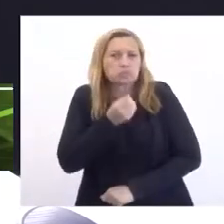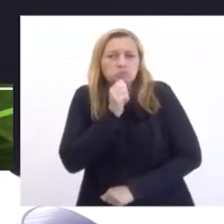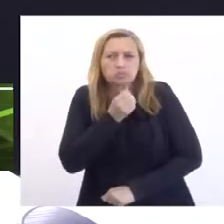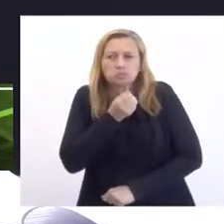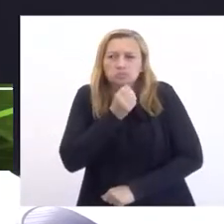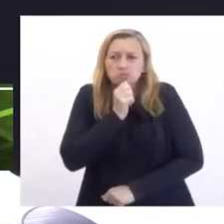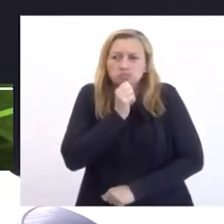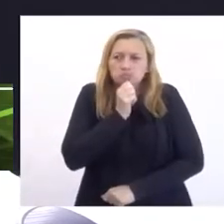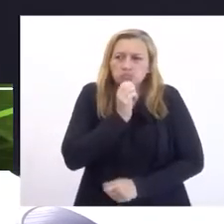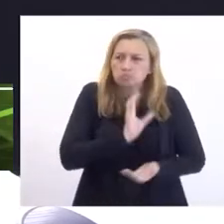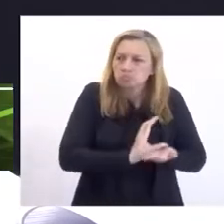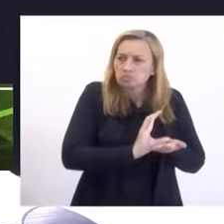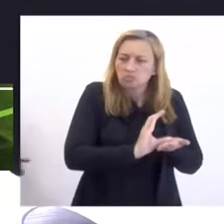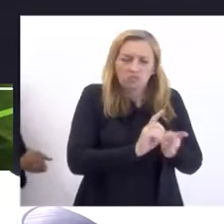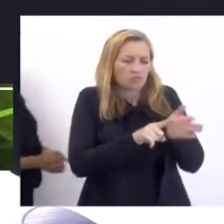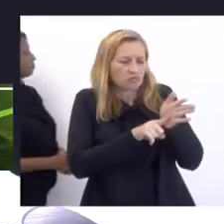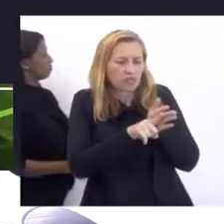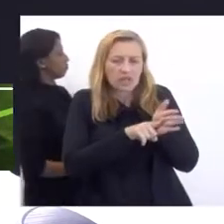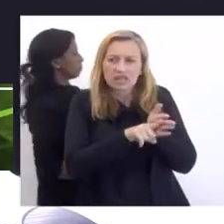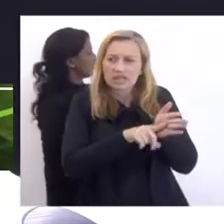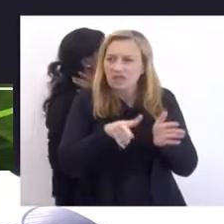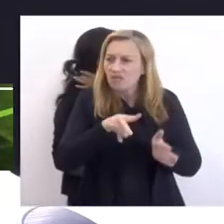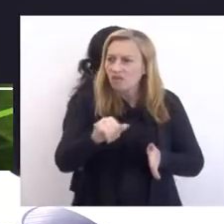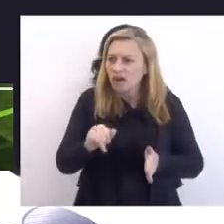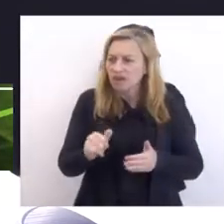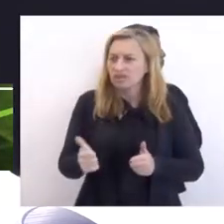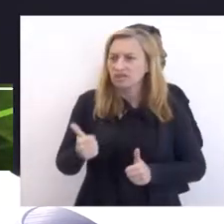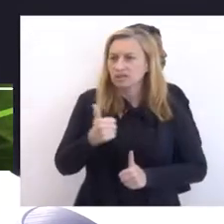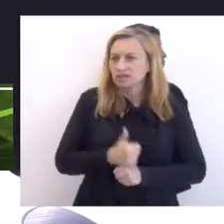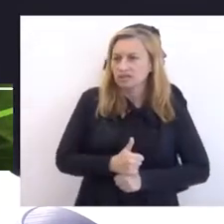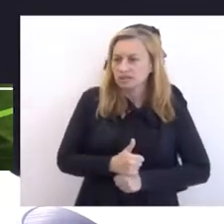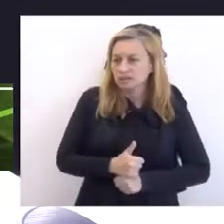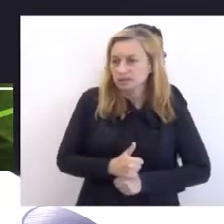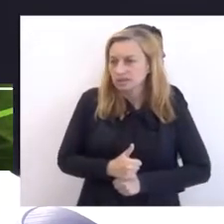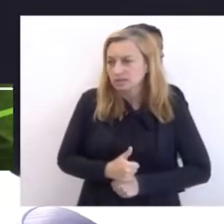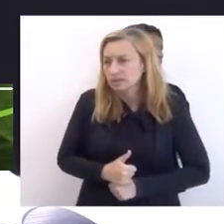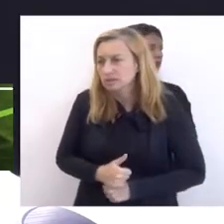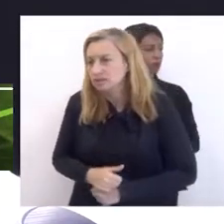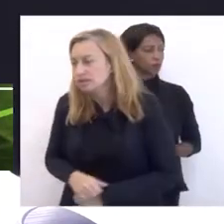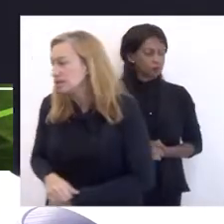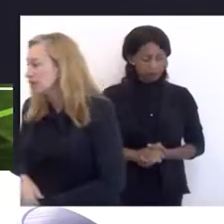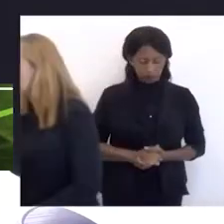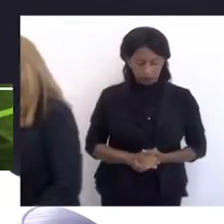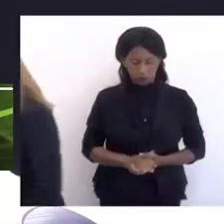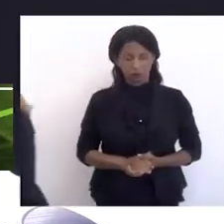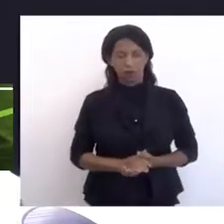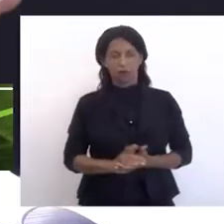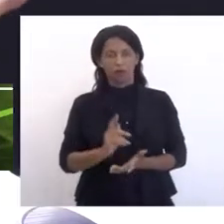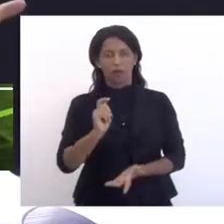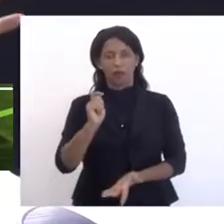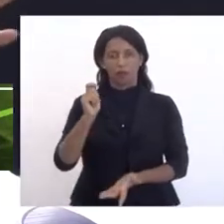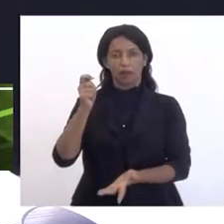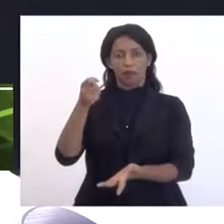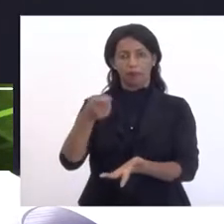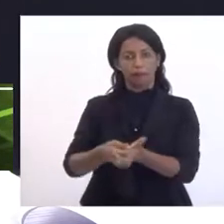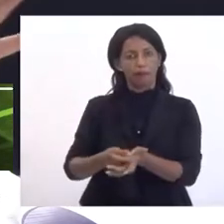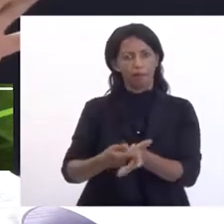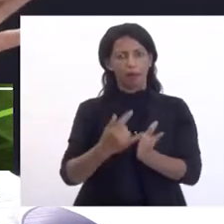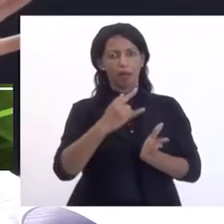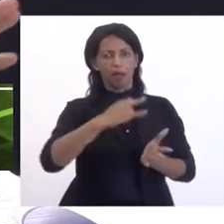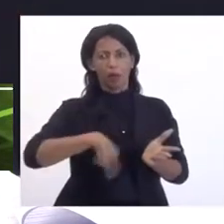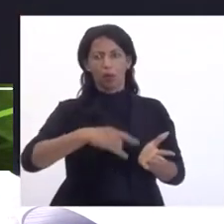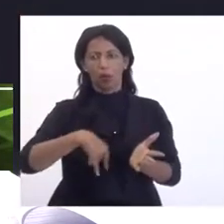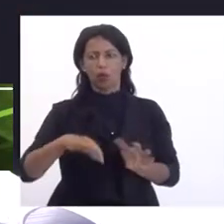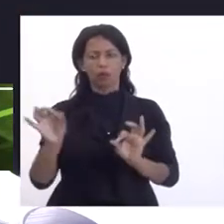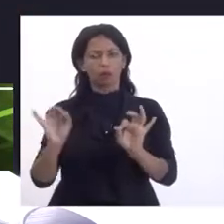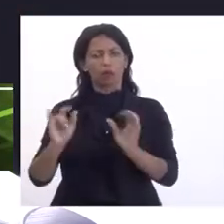conta vai analisar se teve caixinha de propina para pagar restos a pagar. Nenhuma conta